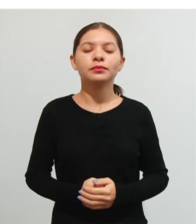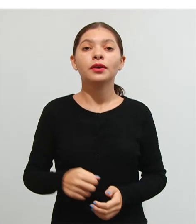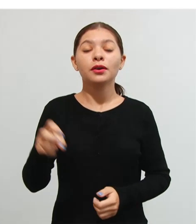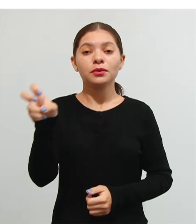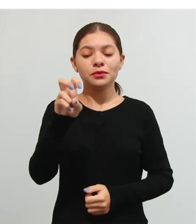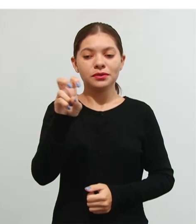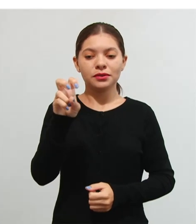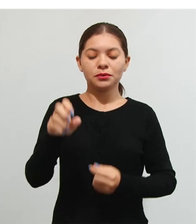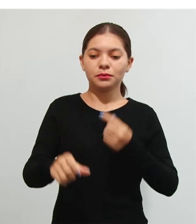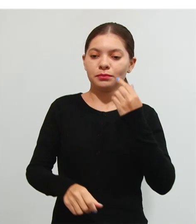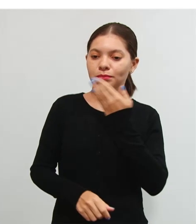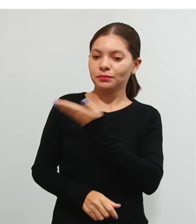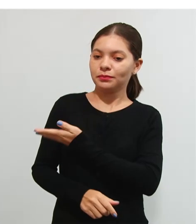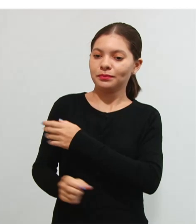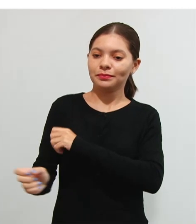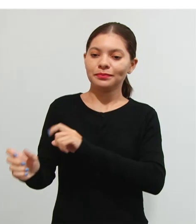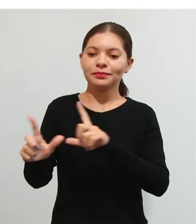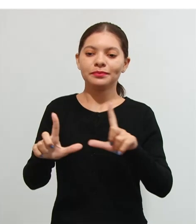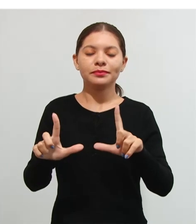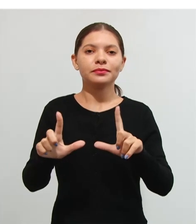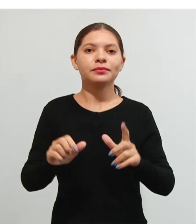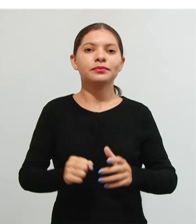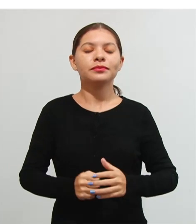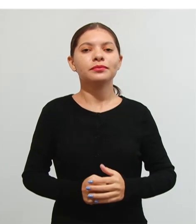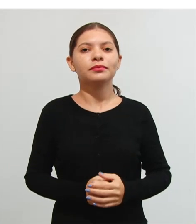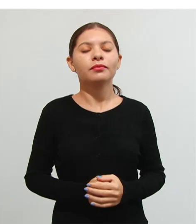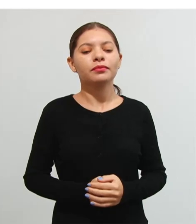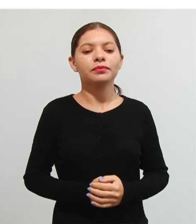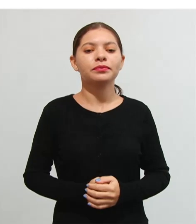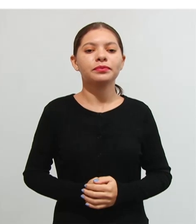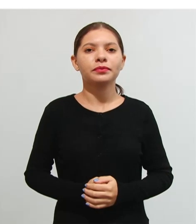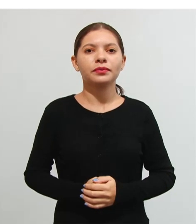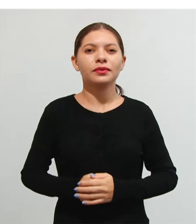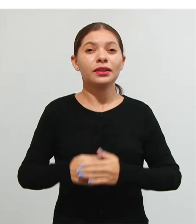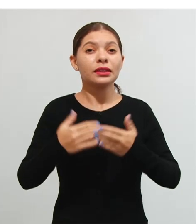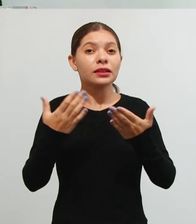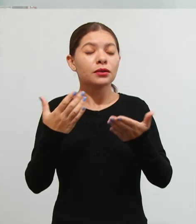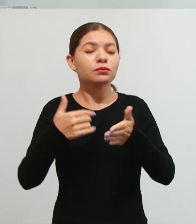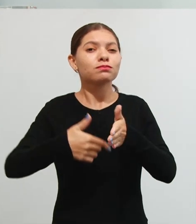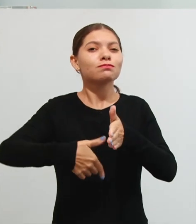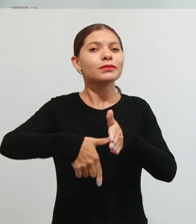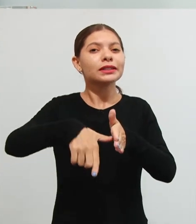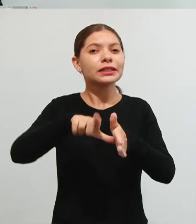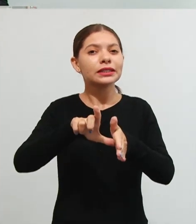global do desenvolvimento sem outra especificação. Então, antes de